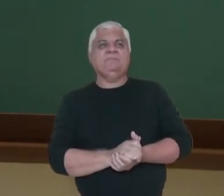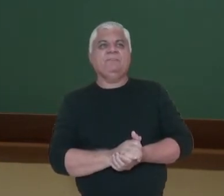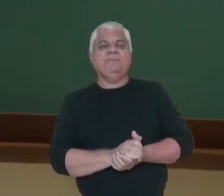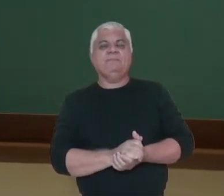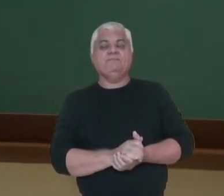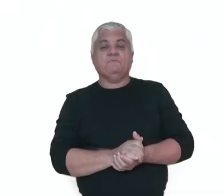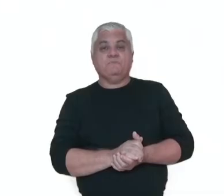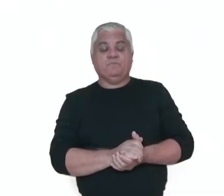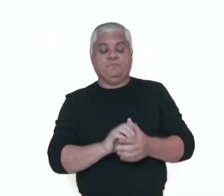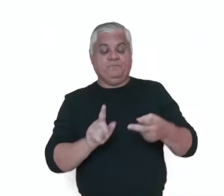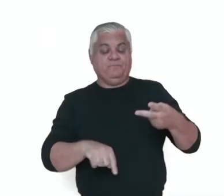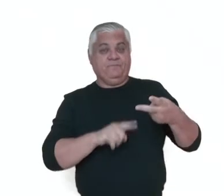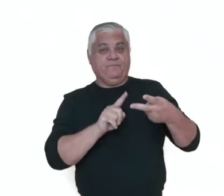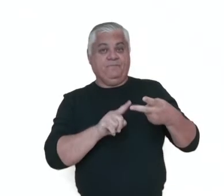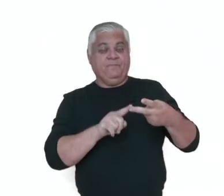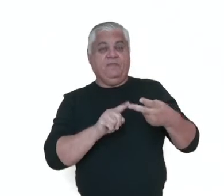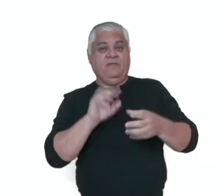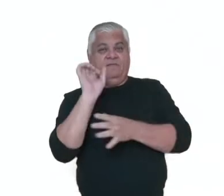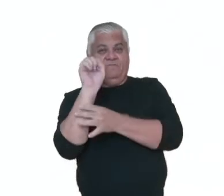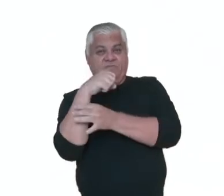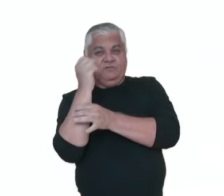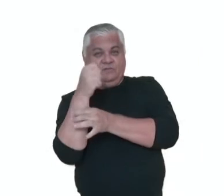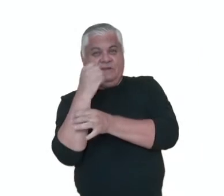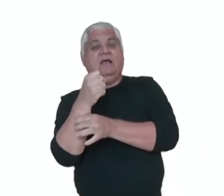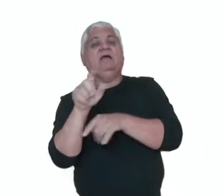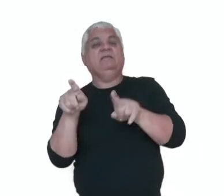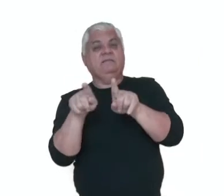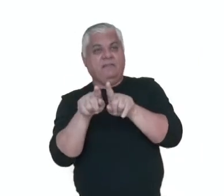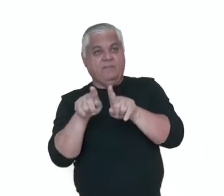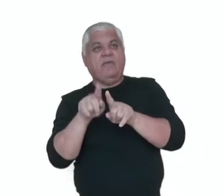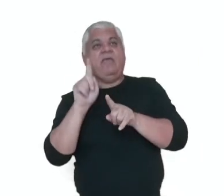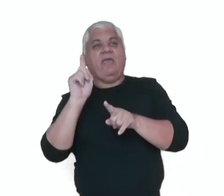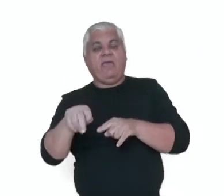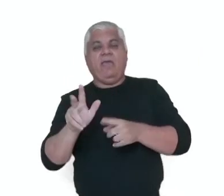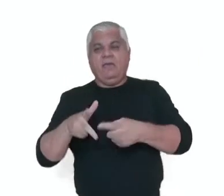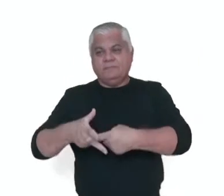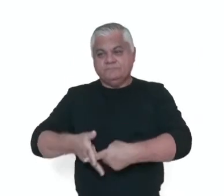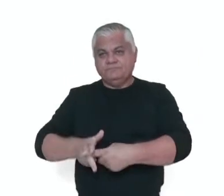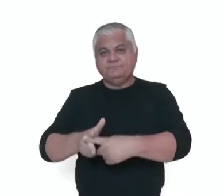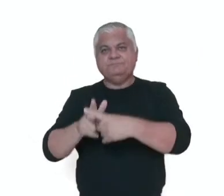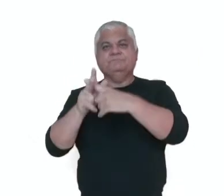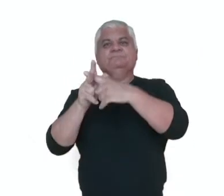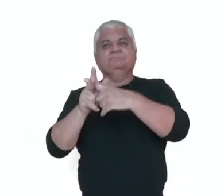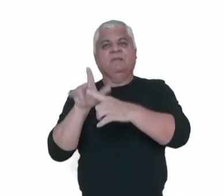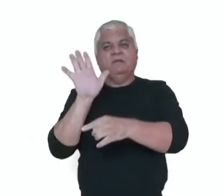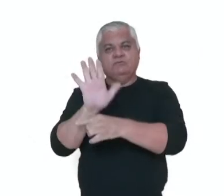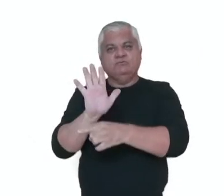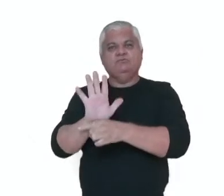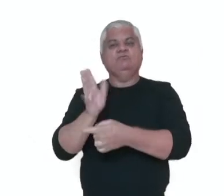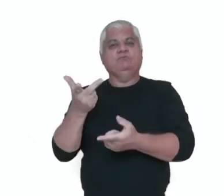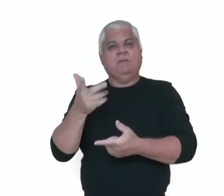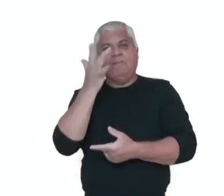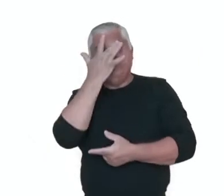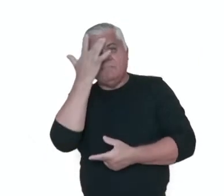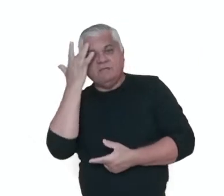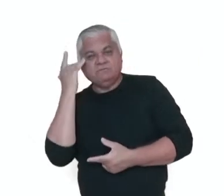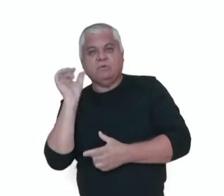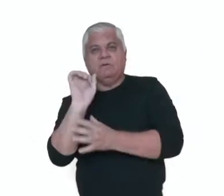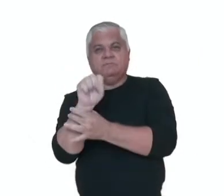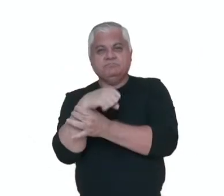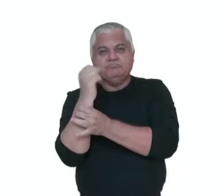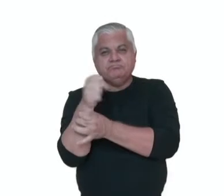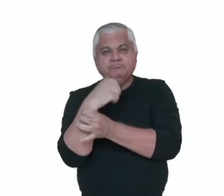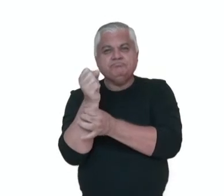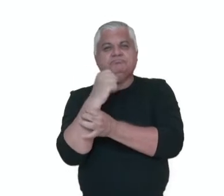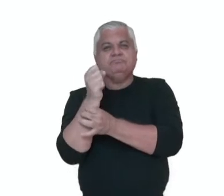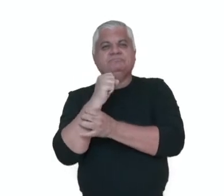A ginástica fisioterápica, que também é voltada para a reabilitação, elas então utilizam os exercícios